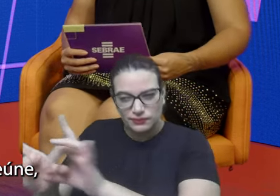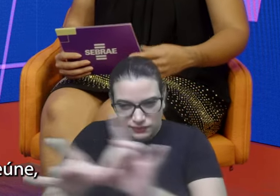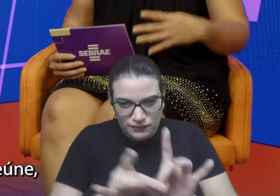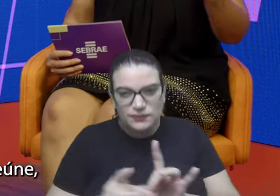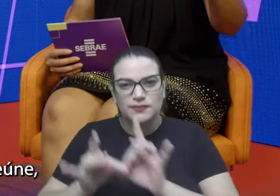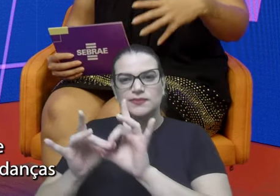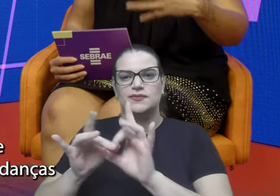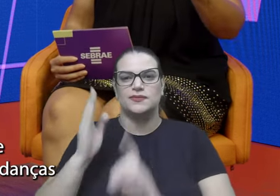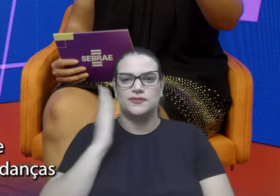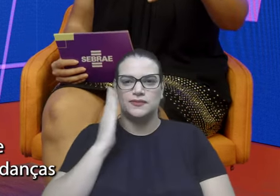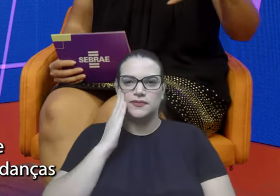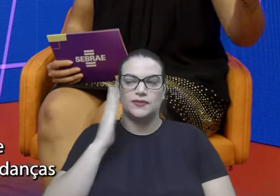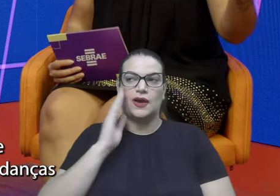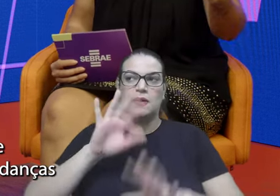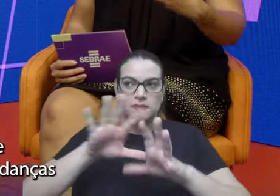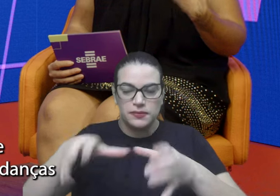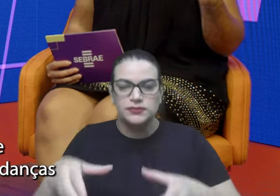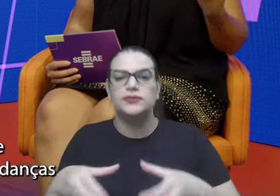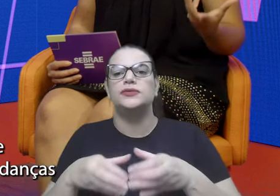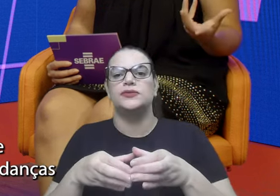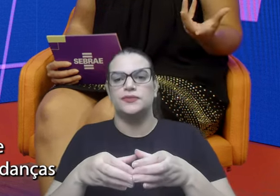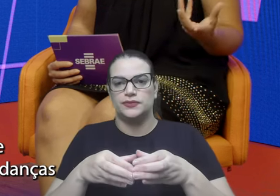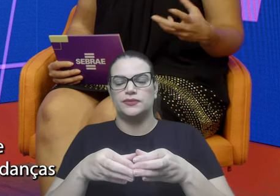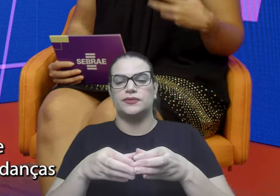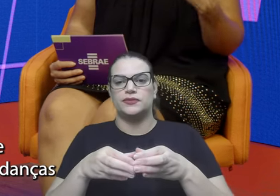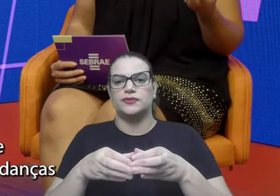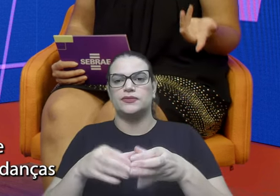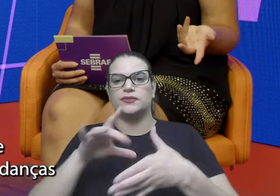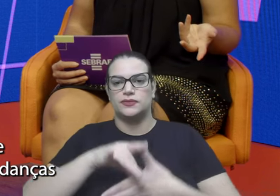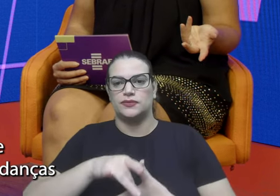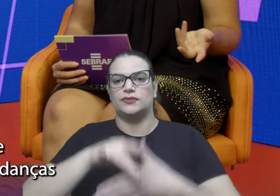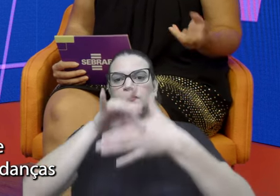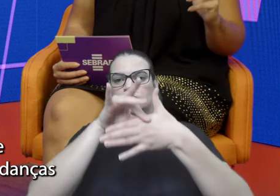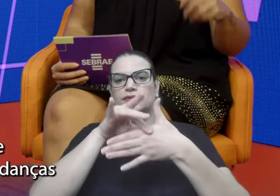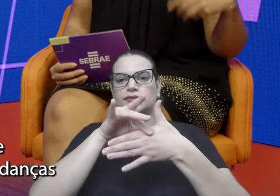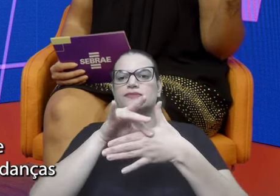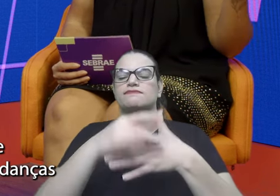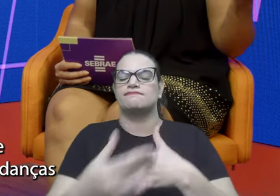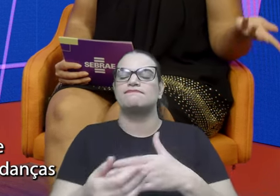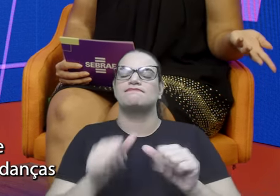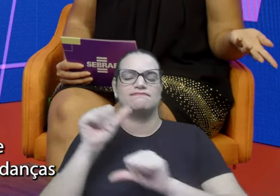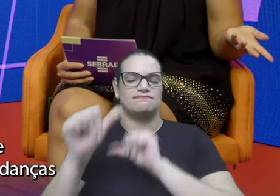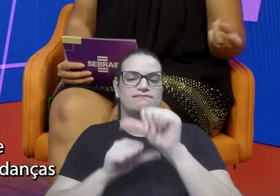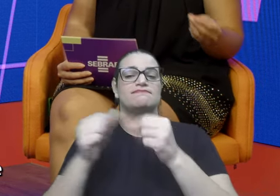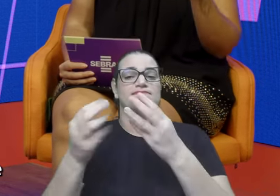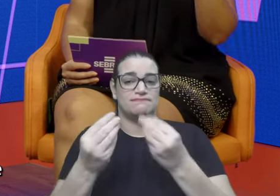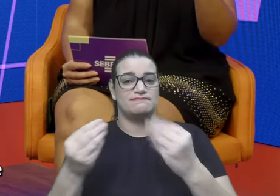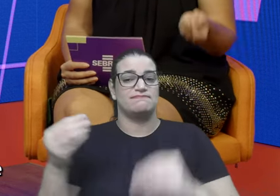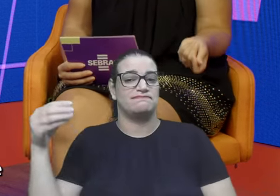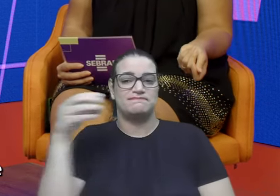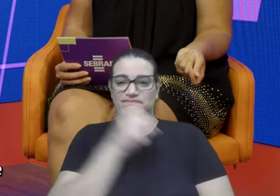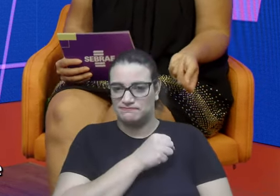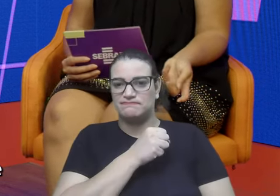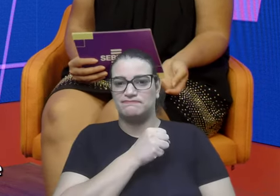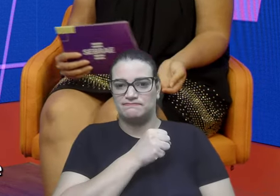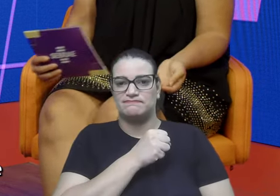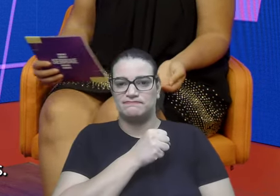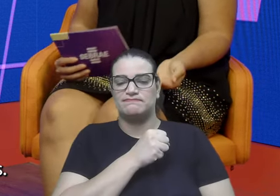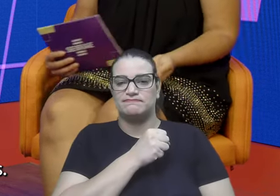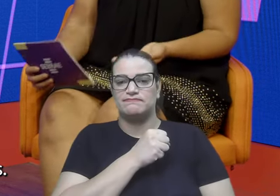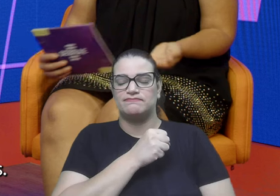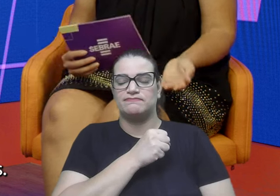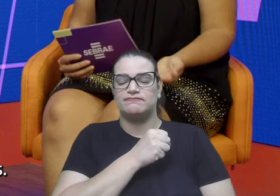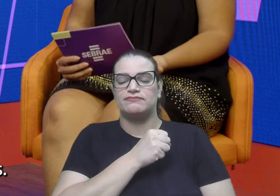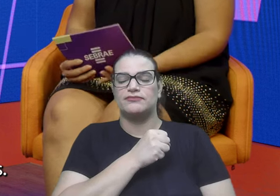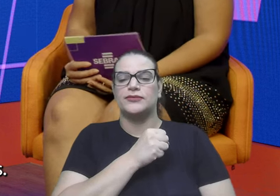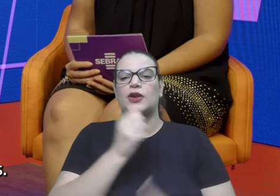reúne entende se entende coletivamente como uma liderança faz muitas mudanças e até mais rápidas do que